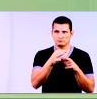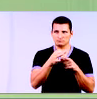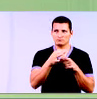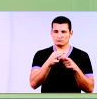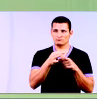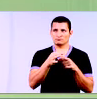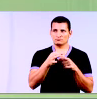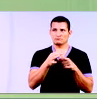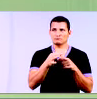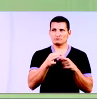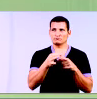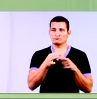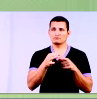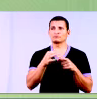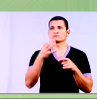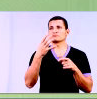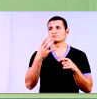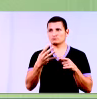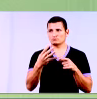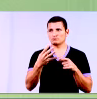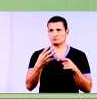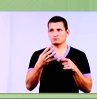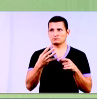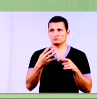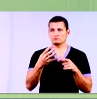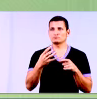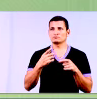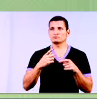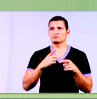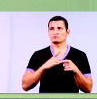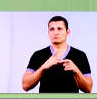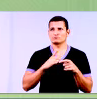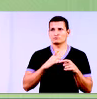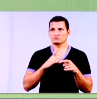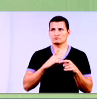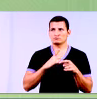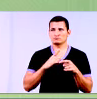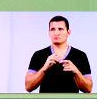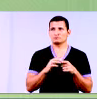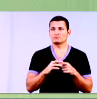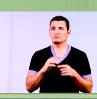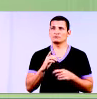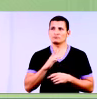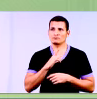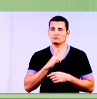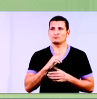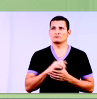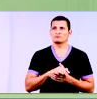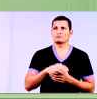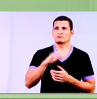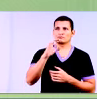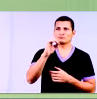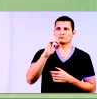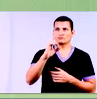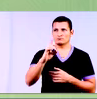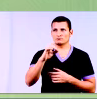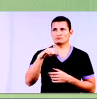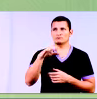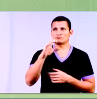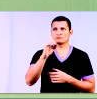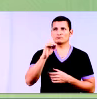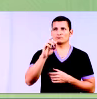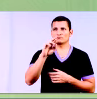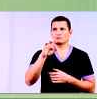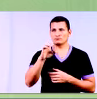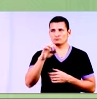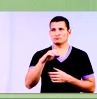4 processadores mesmo, tá? Então eu tenho aí 4 processadores. Aí eu tenho lá o quad-core, dual-core, six-core e assim por